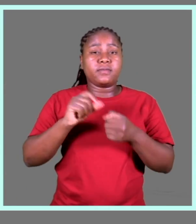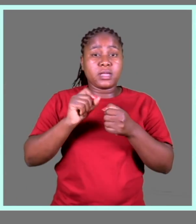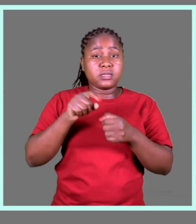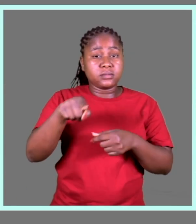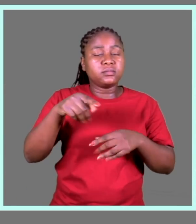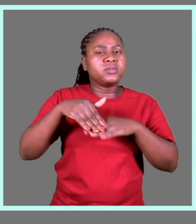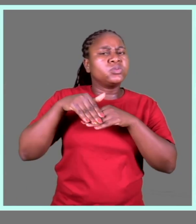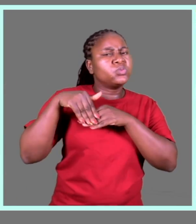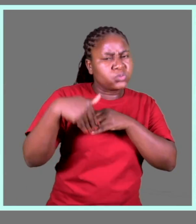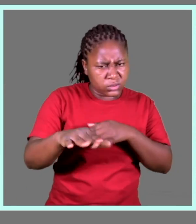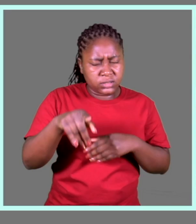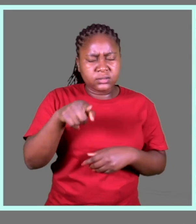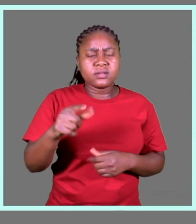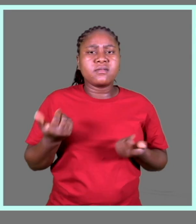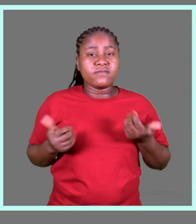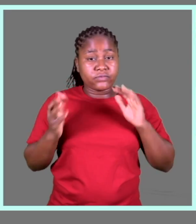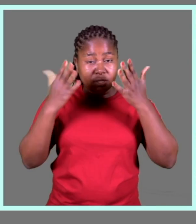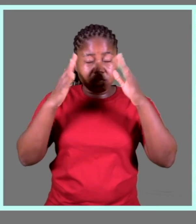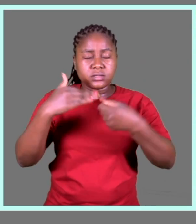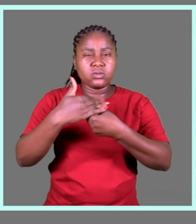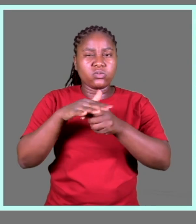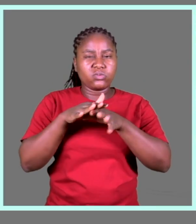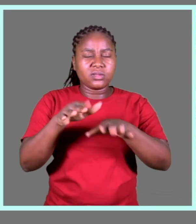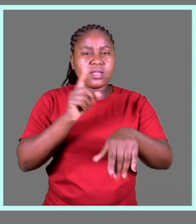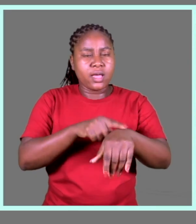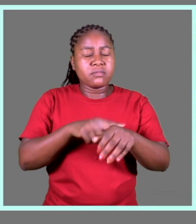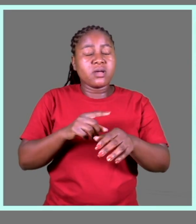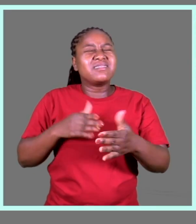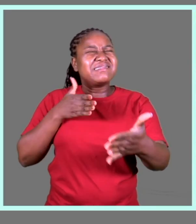e ele fez de cada barreira uma oportunidade.